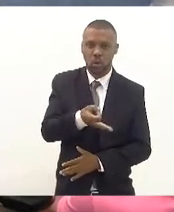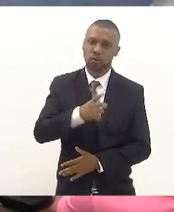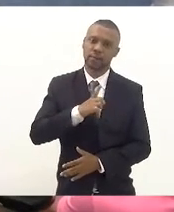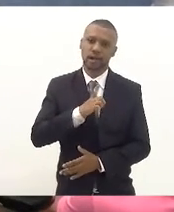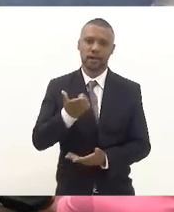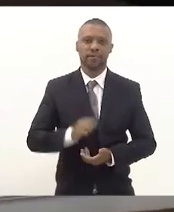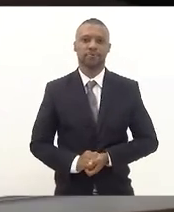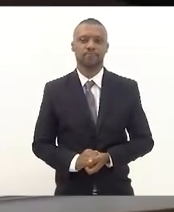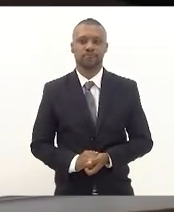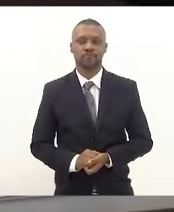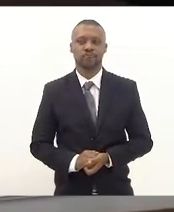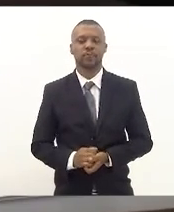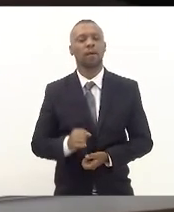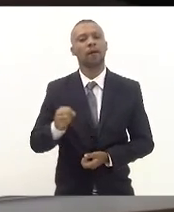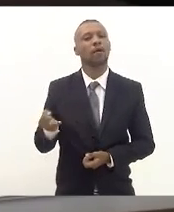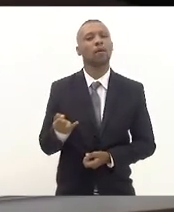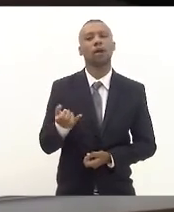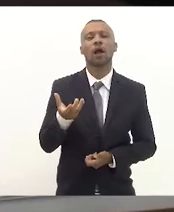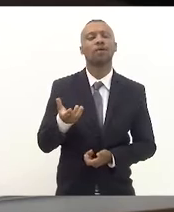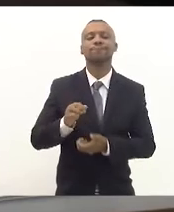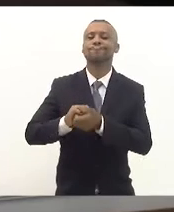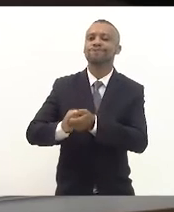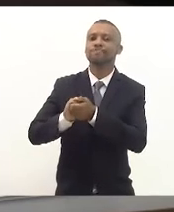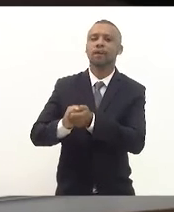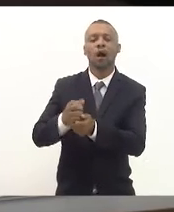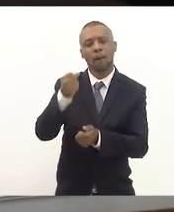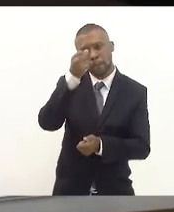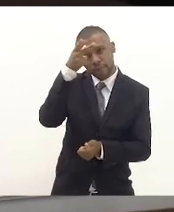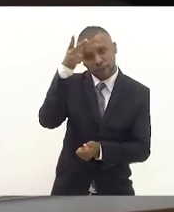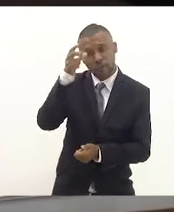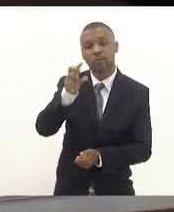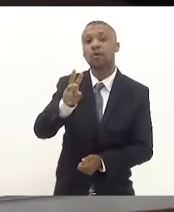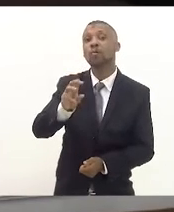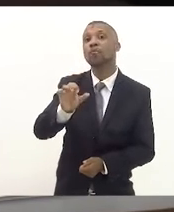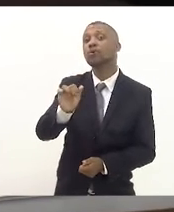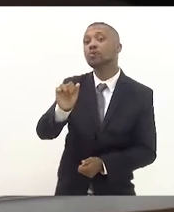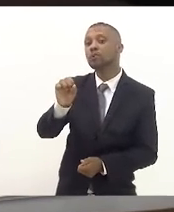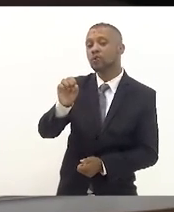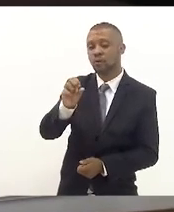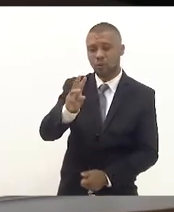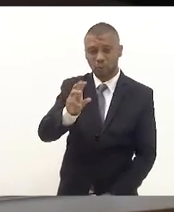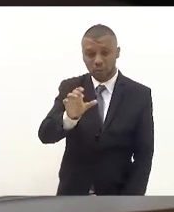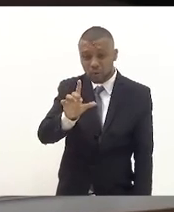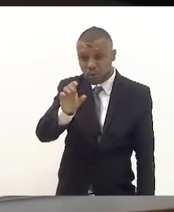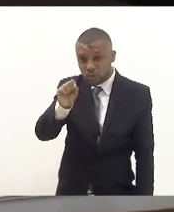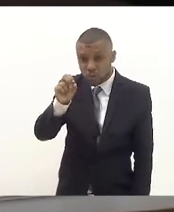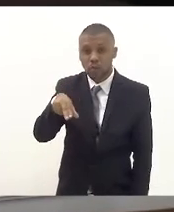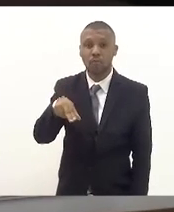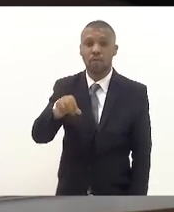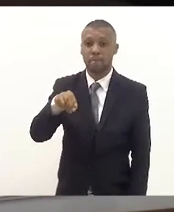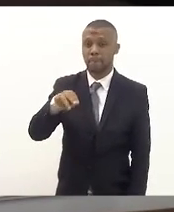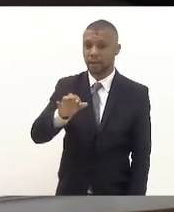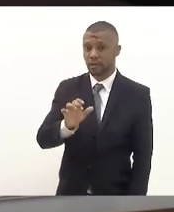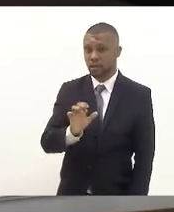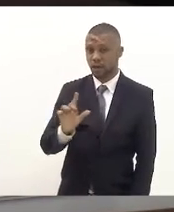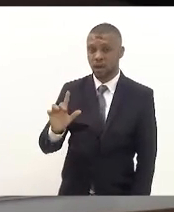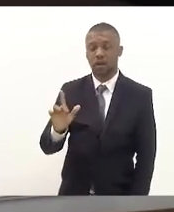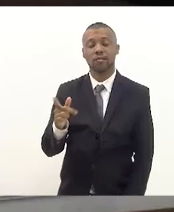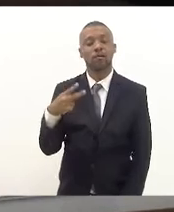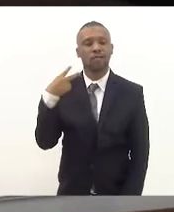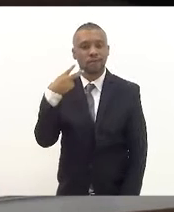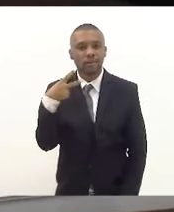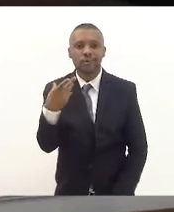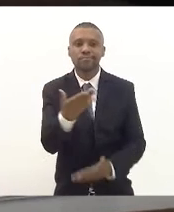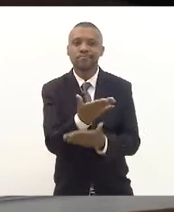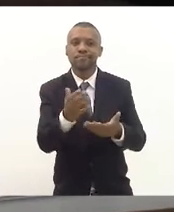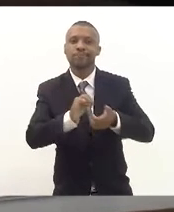quero cumprimentar que o nosso prefeito e o São Miguel eu quero cumprimentar os vereadores na